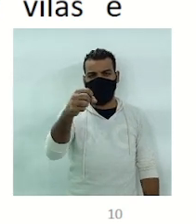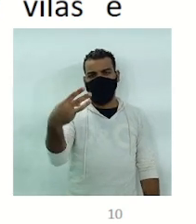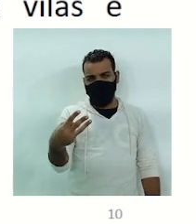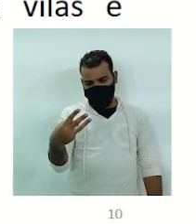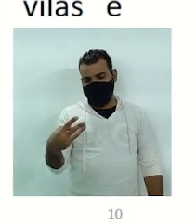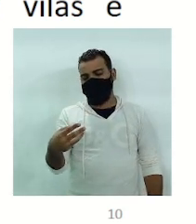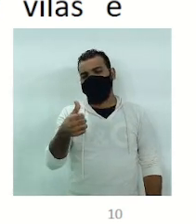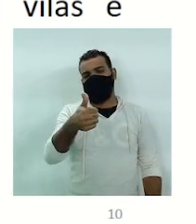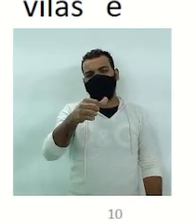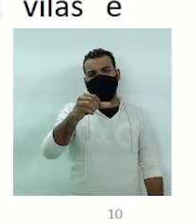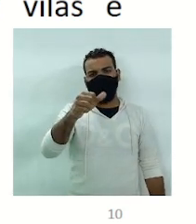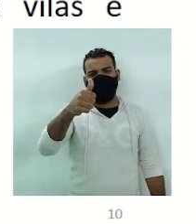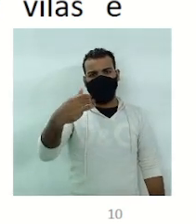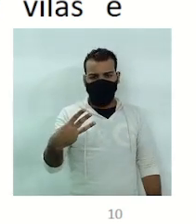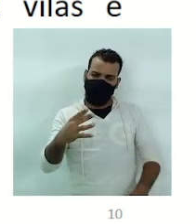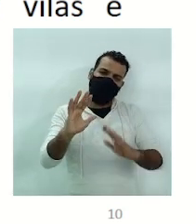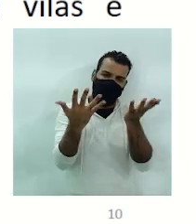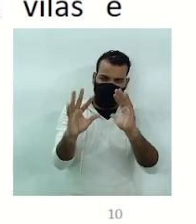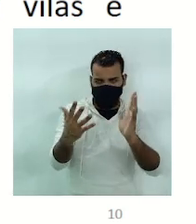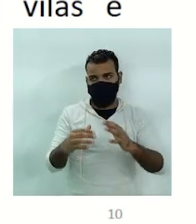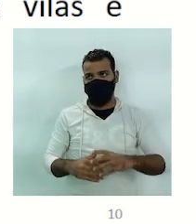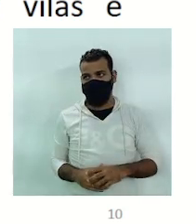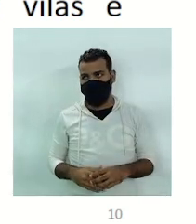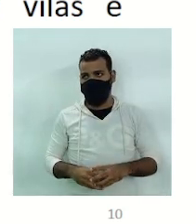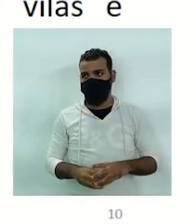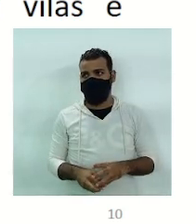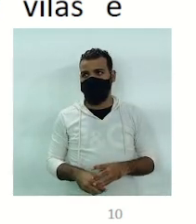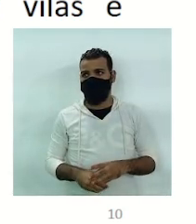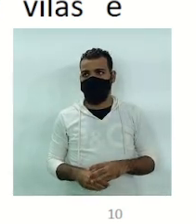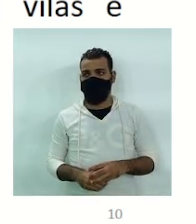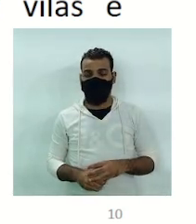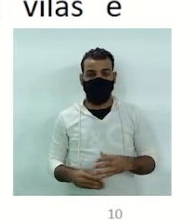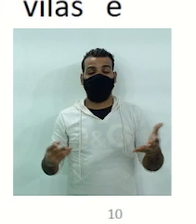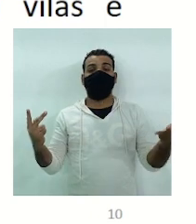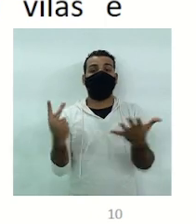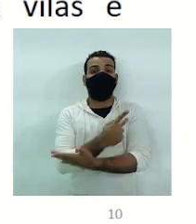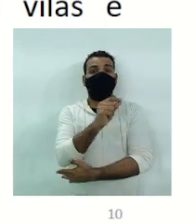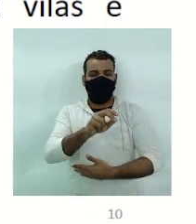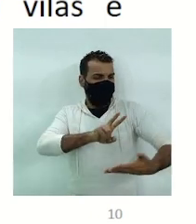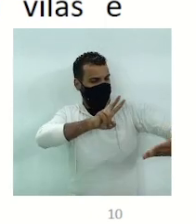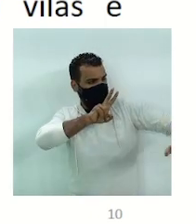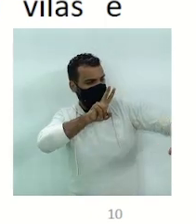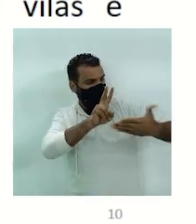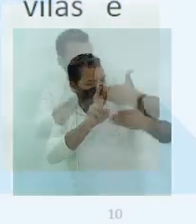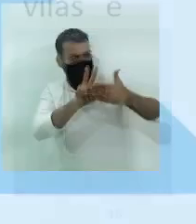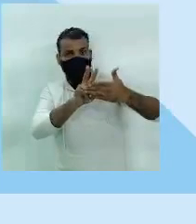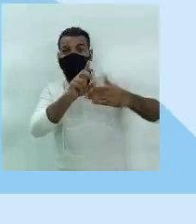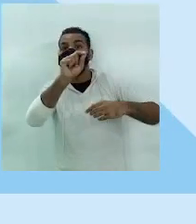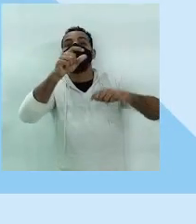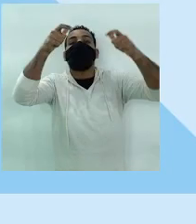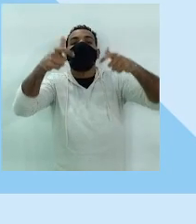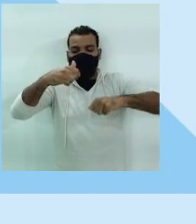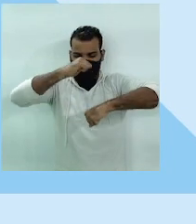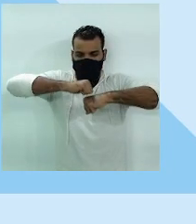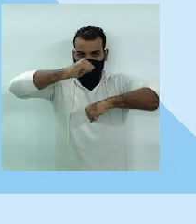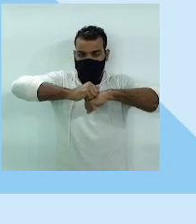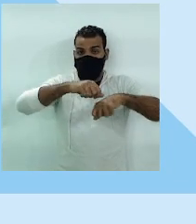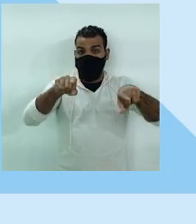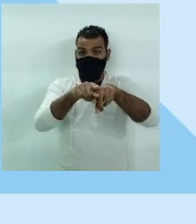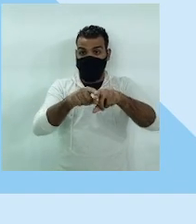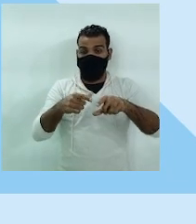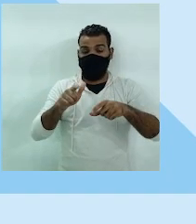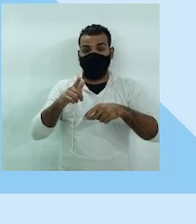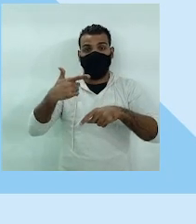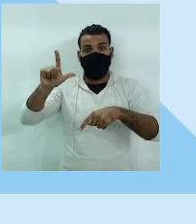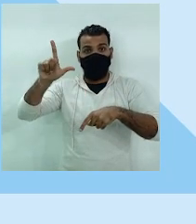1683 e 1713, que envolveu o quê? Nativos, principalmente do Ceará, e algumas